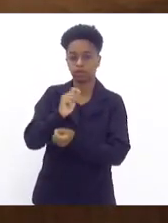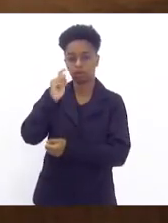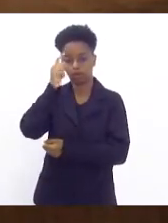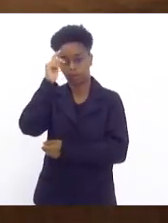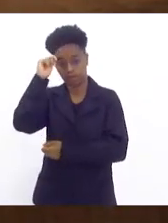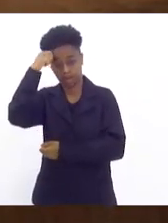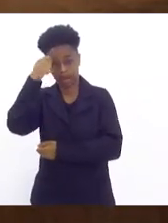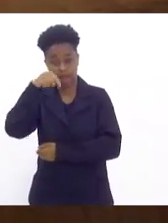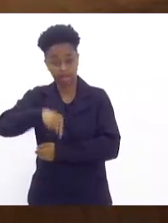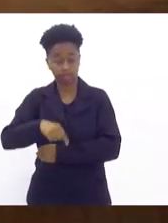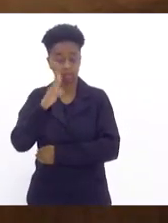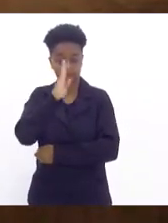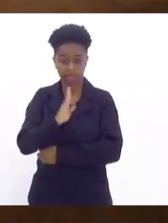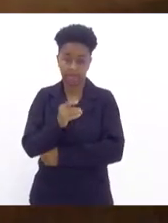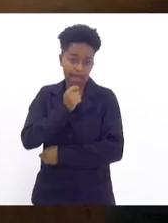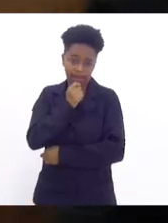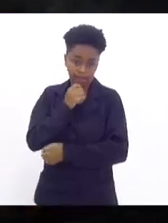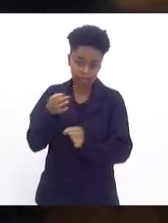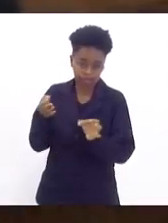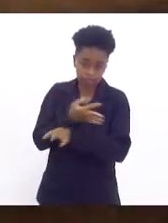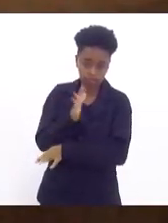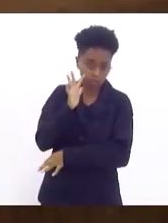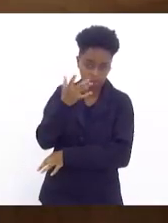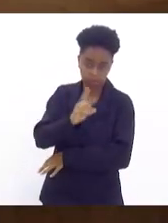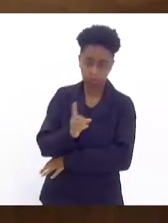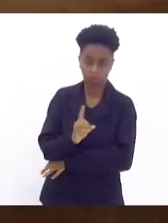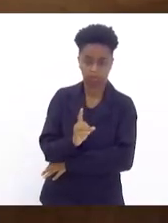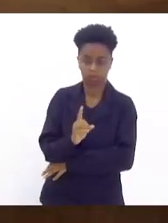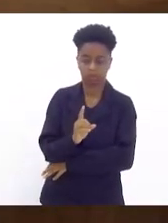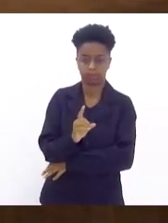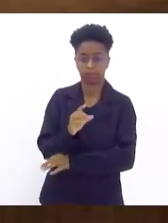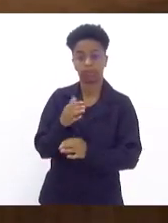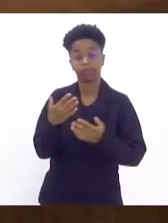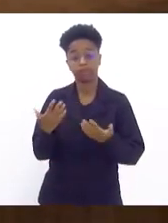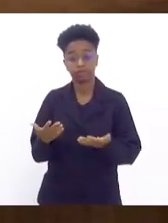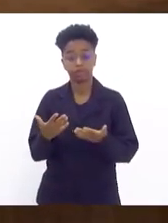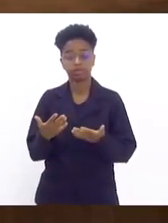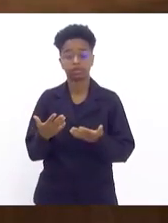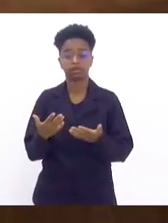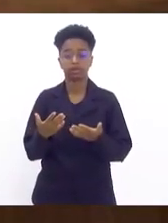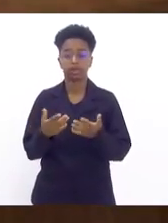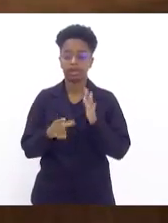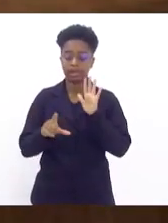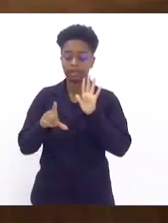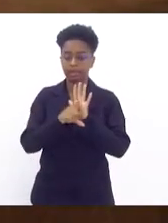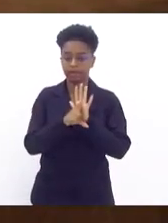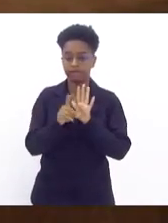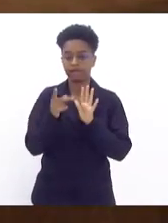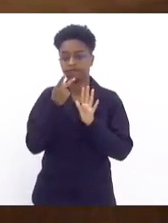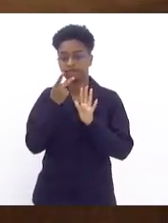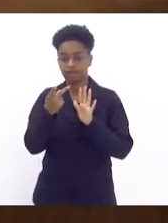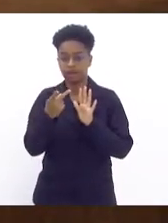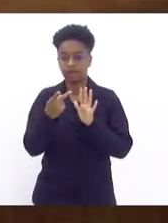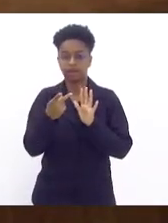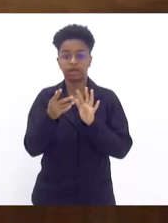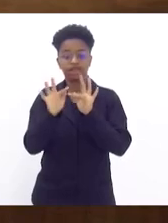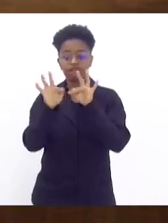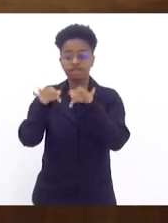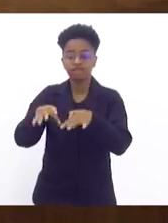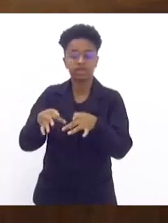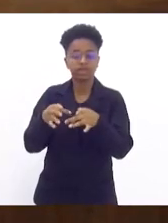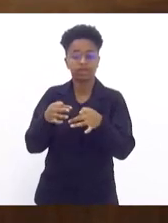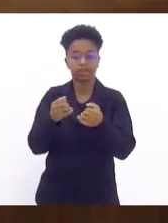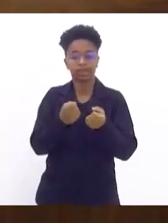é algo que ainda não foi solucionado presidente a lei que institui o fim do tráfico negreiro